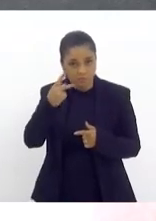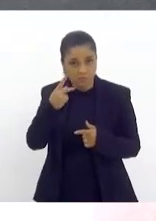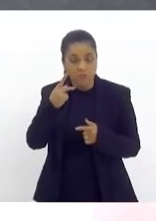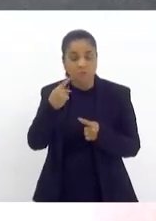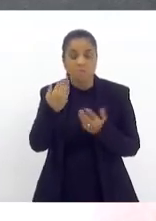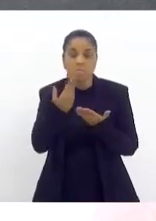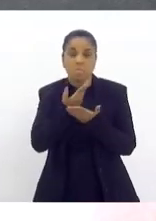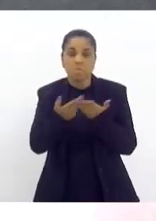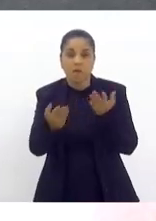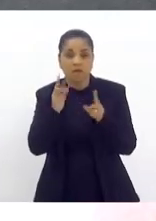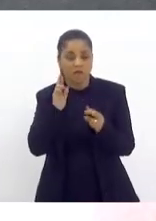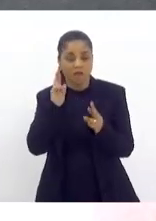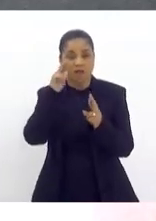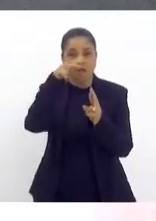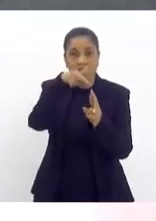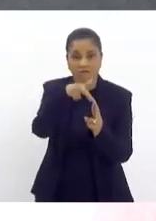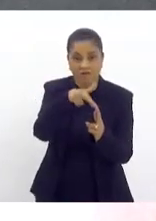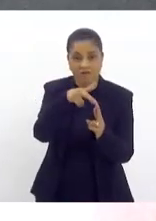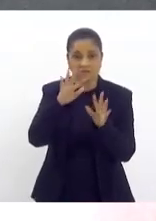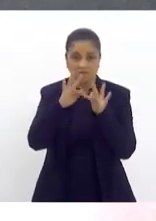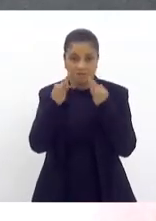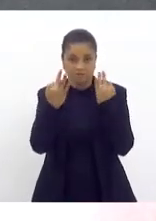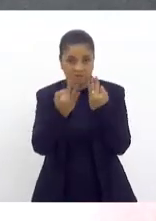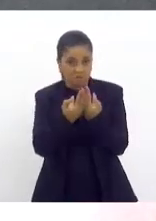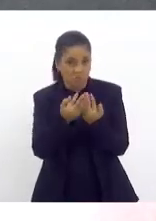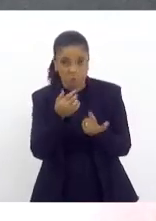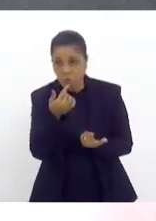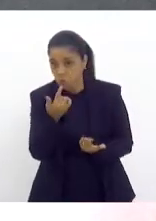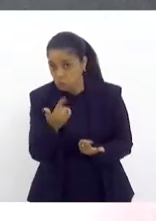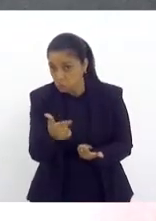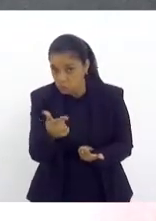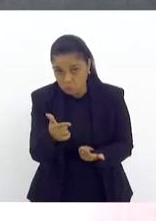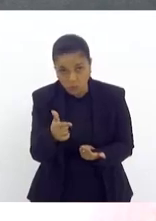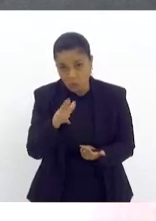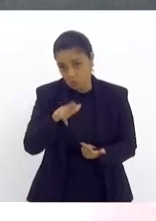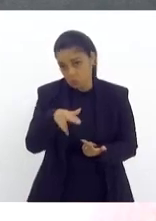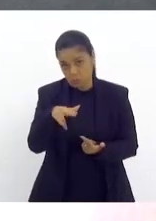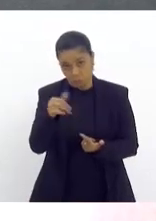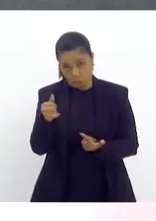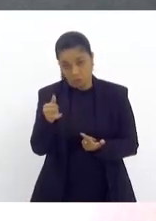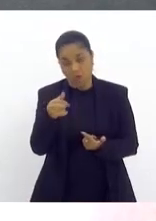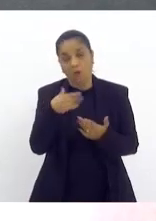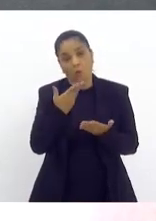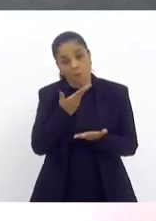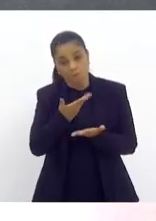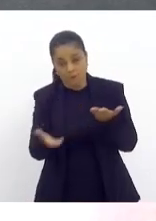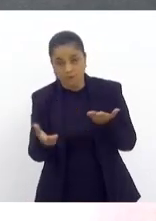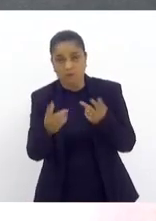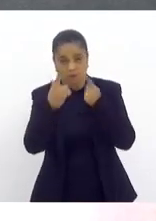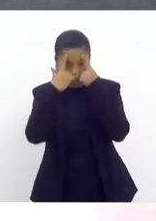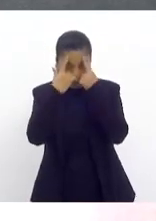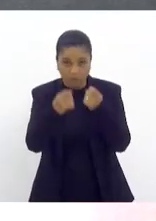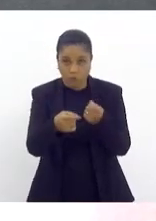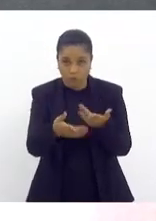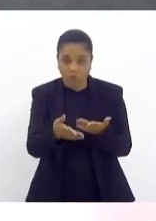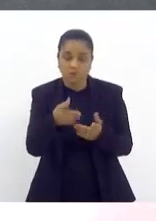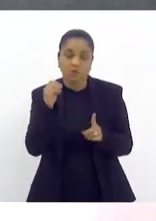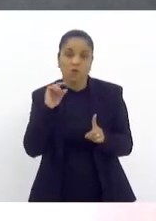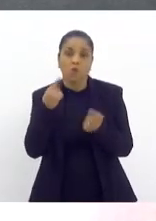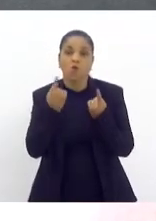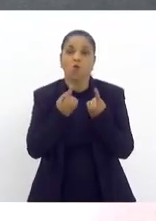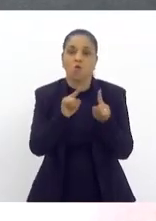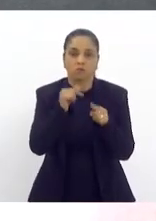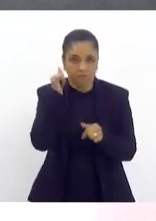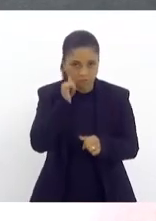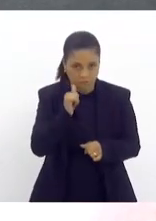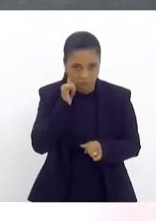vezes, ou nunca tiveram, ou perderam também em situações de violência. Por isso que eu solicitei para